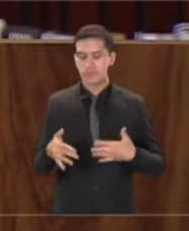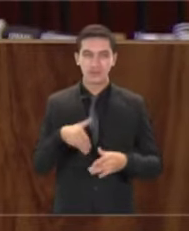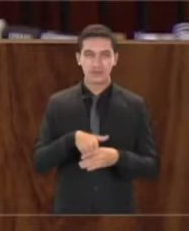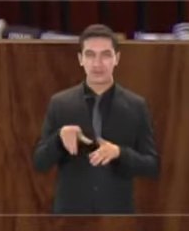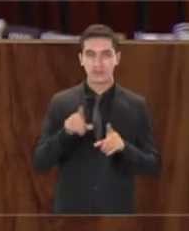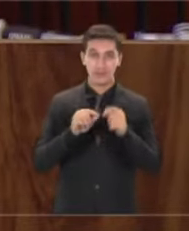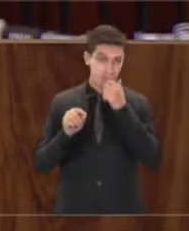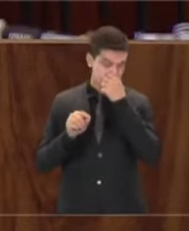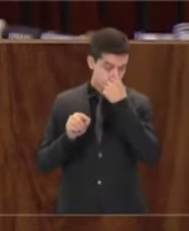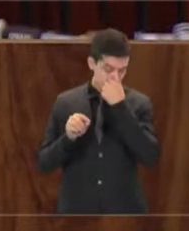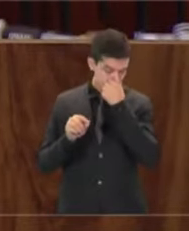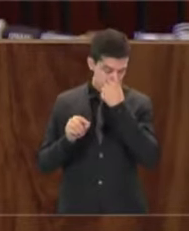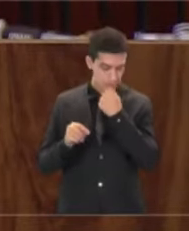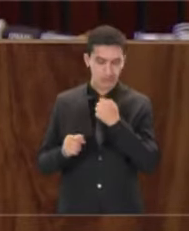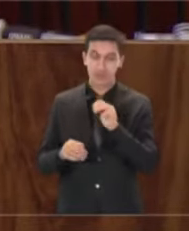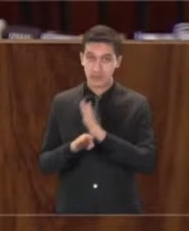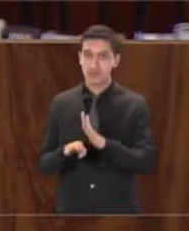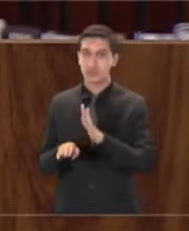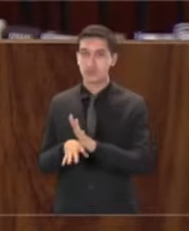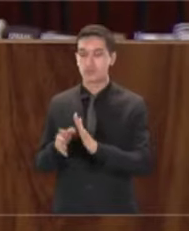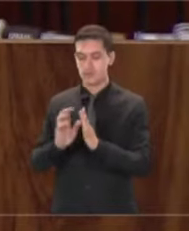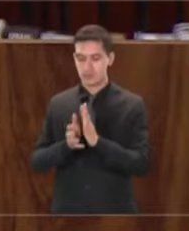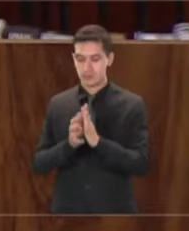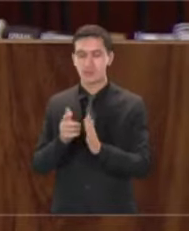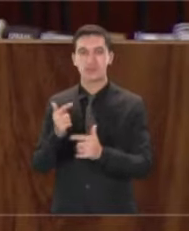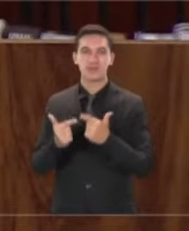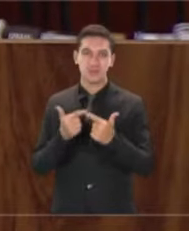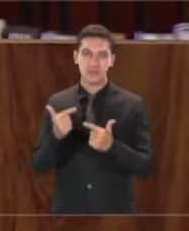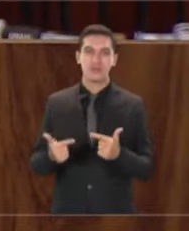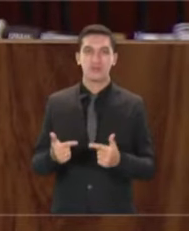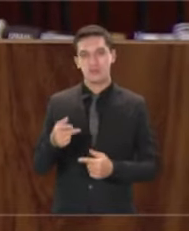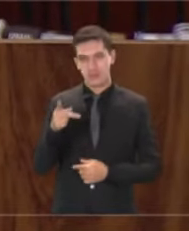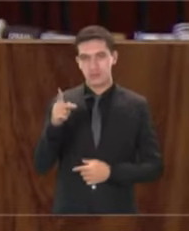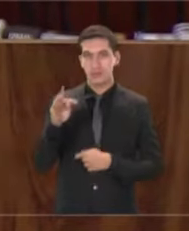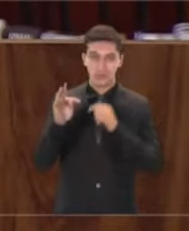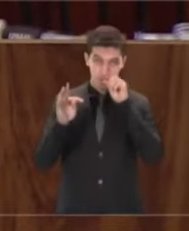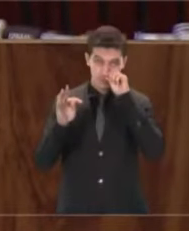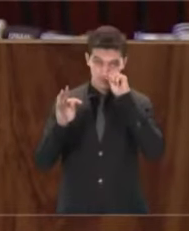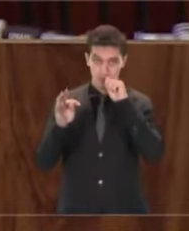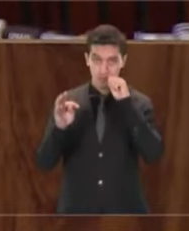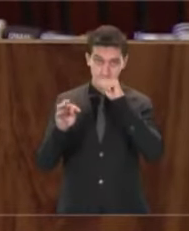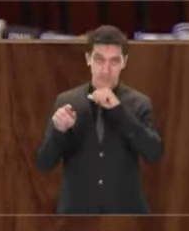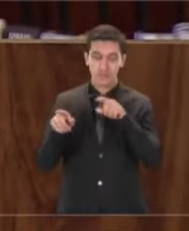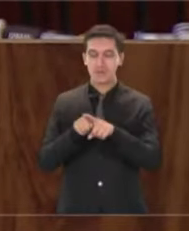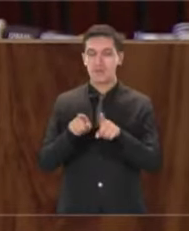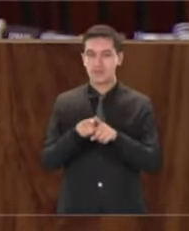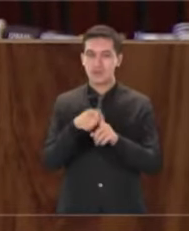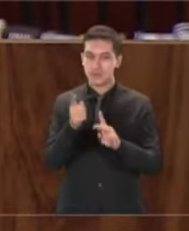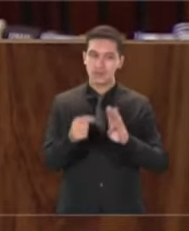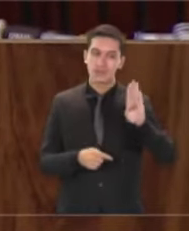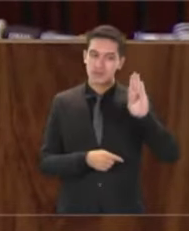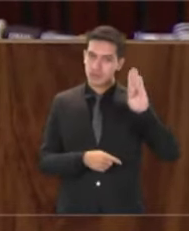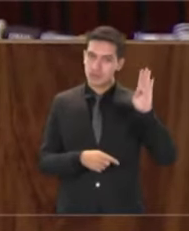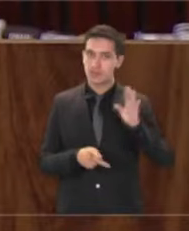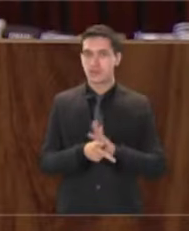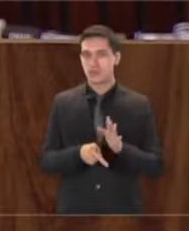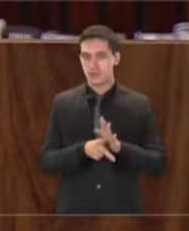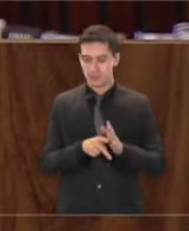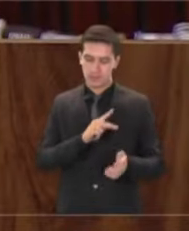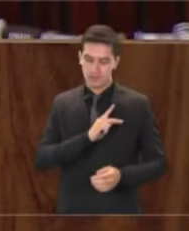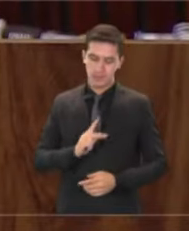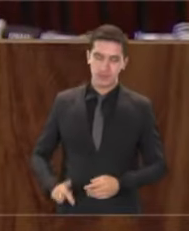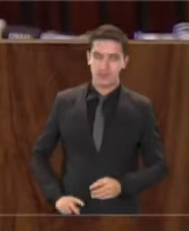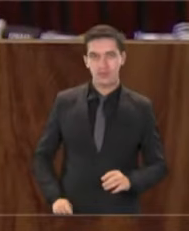eleitoral, beneficiando o Partido dos Trabalhadores, PT, e seu candidato à presidência da República, o